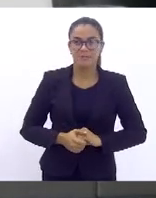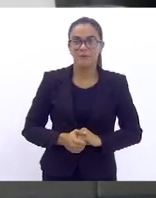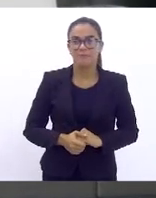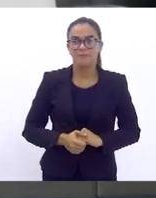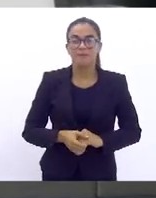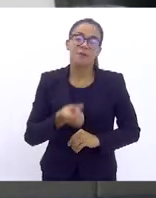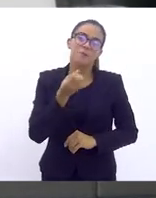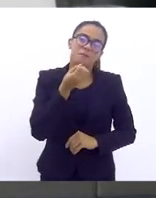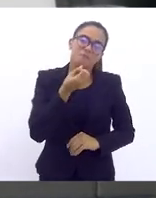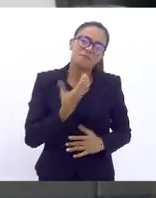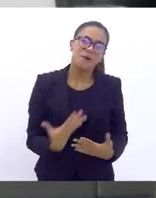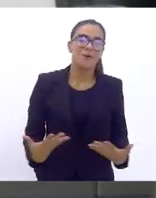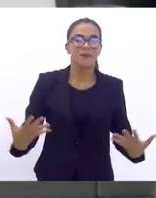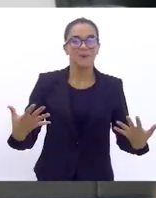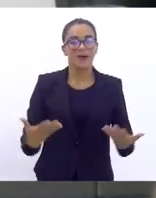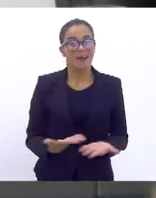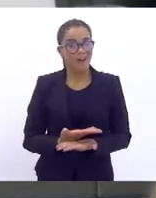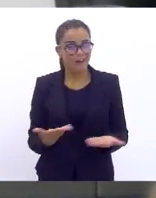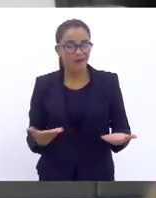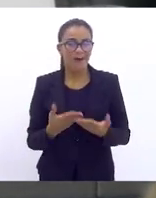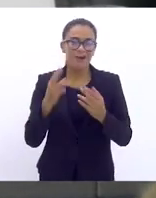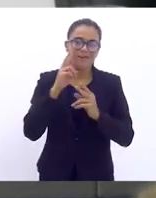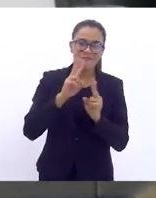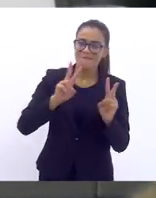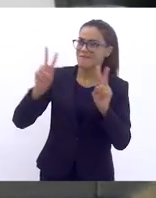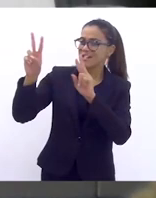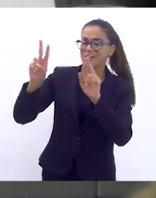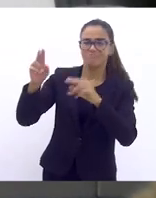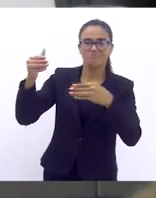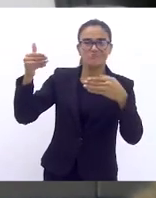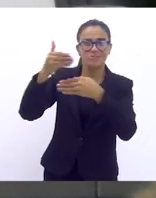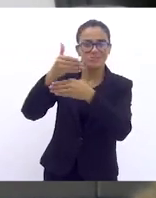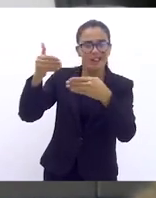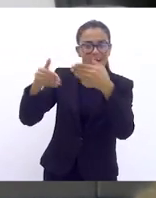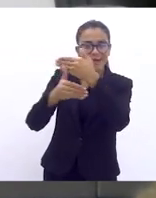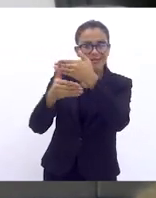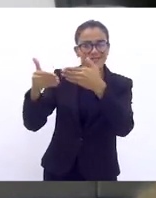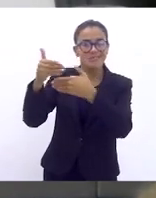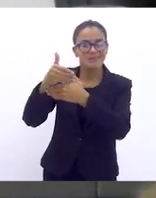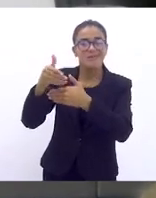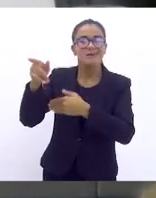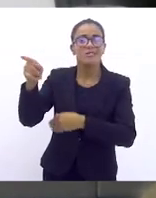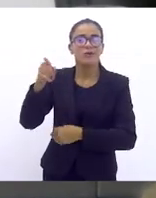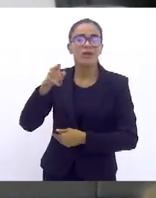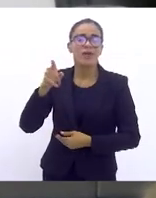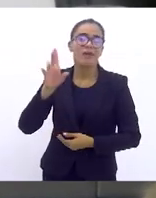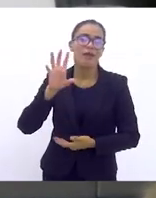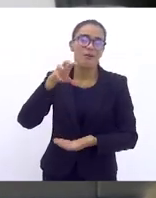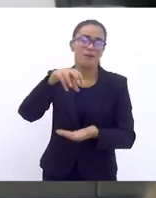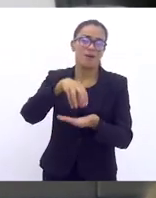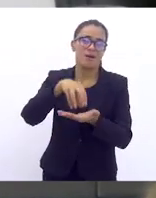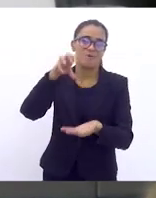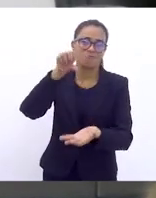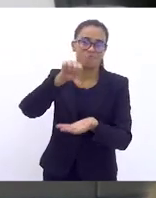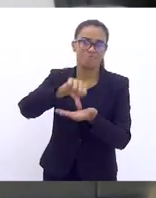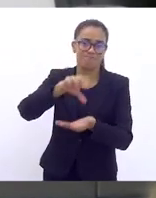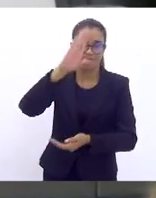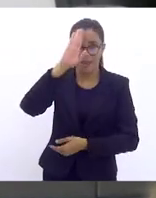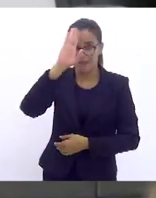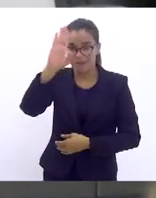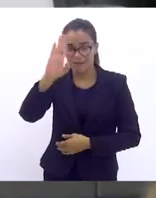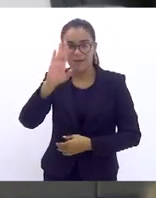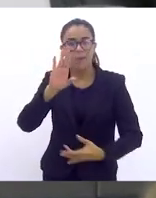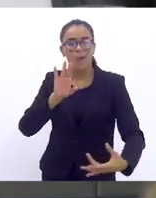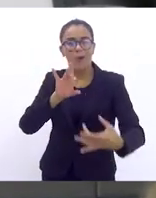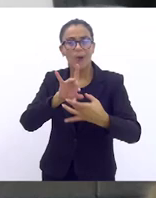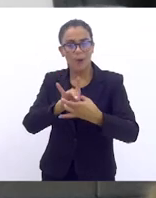bom aí nós vemos é uma matriz em que a gente estabelece uma conexão